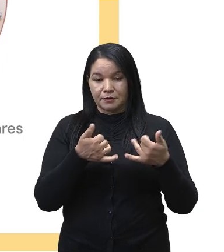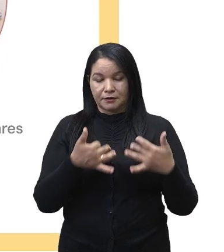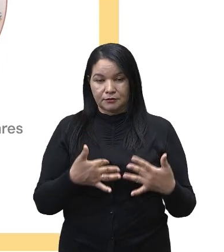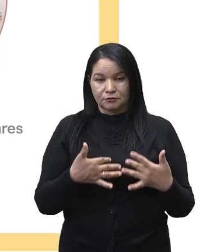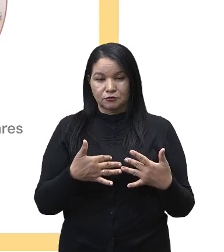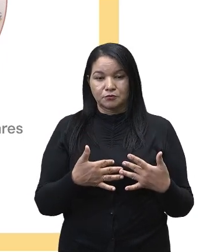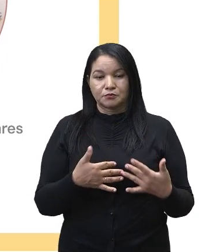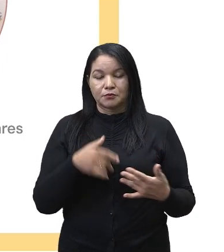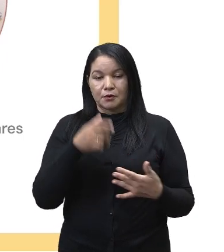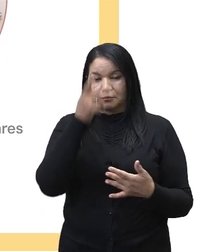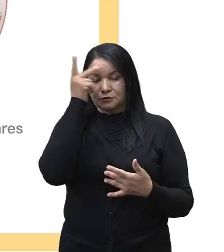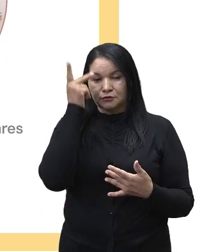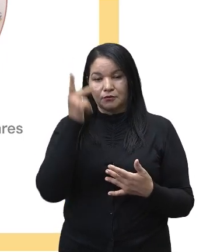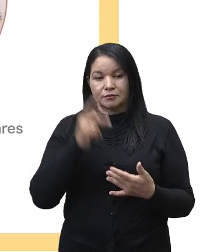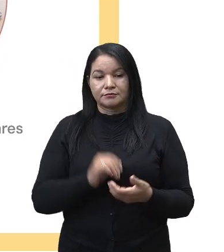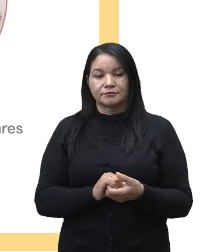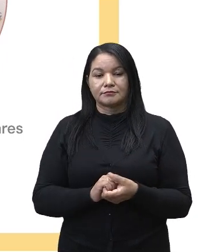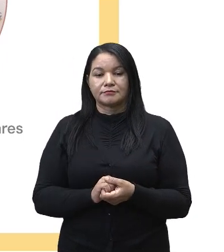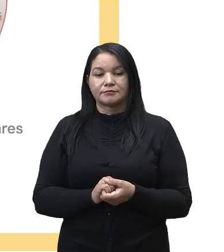fisionomia. Ou seja,